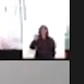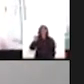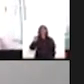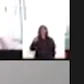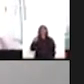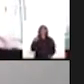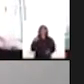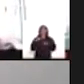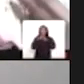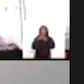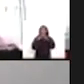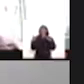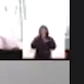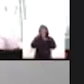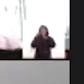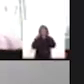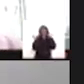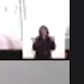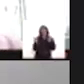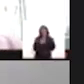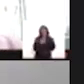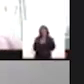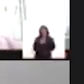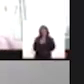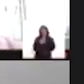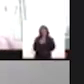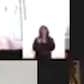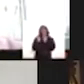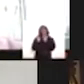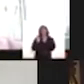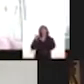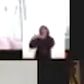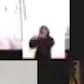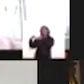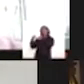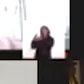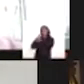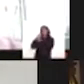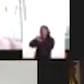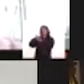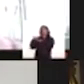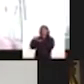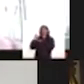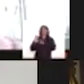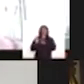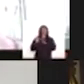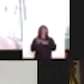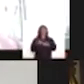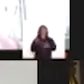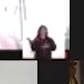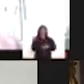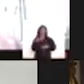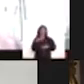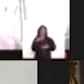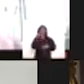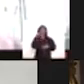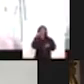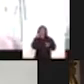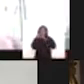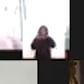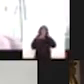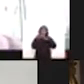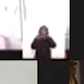fazendo aí da sala da presidência, né? Mas eu queria dizer que eles estão todos aqui, educadores, professores, com a